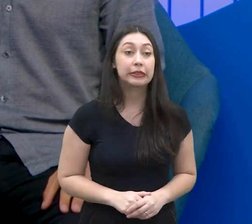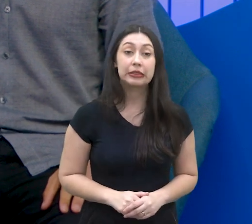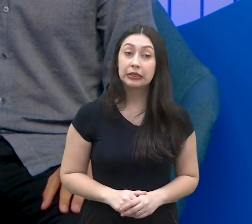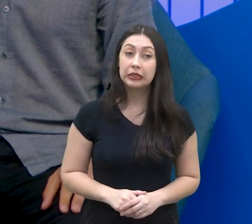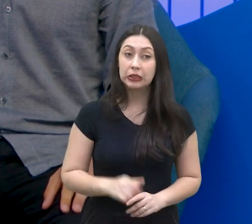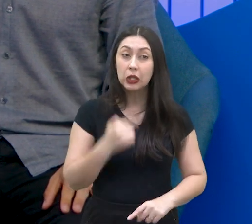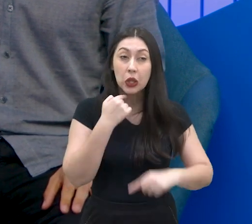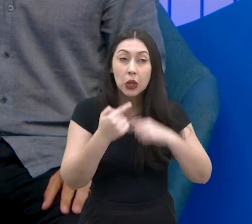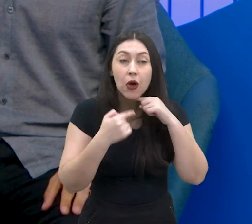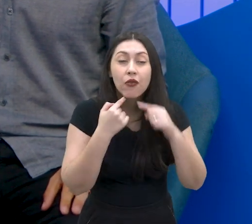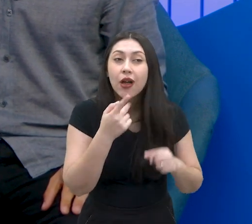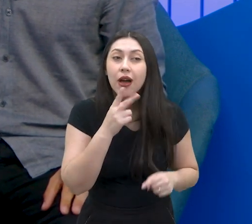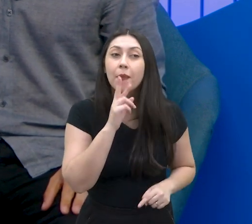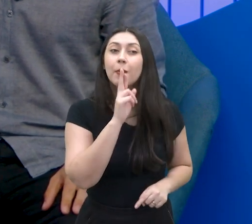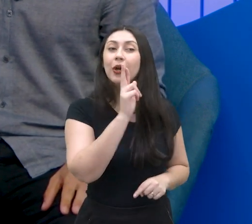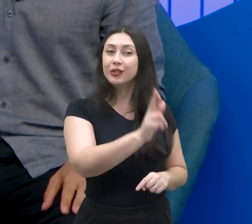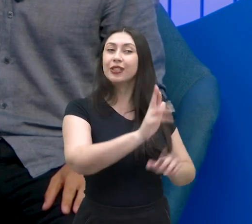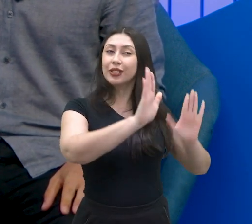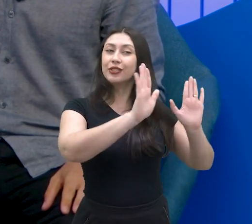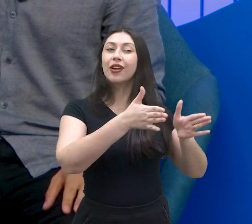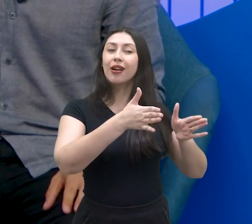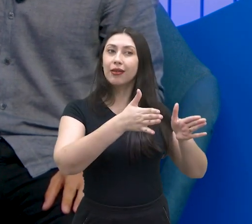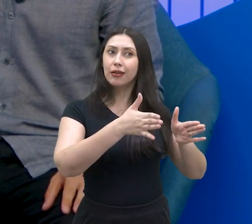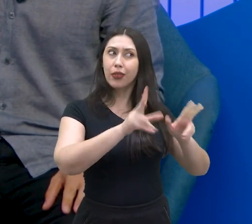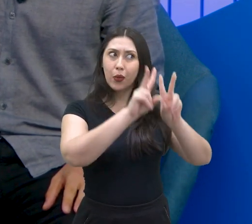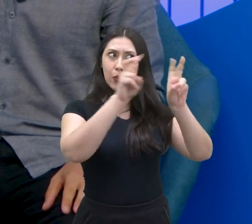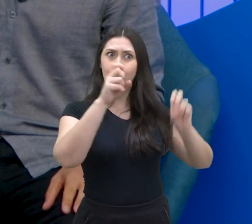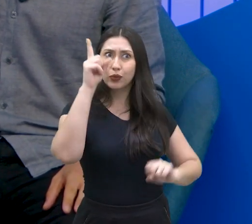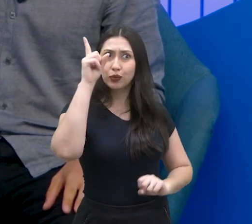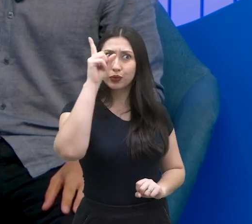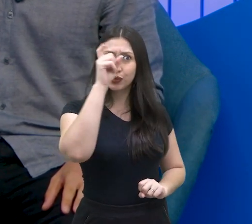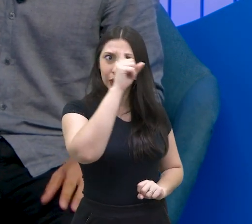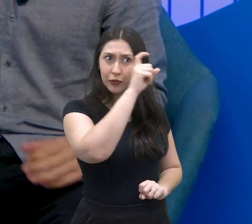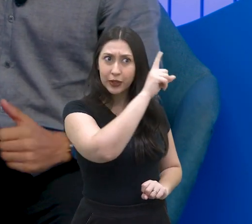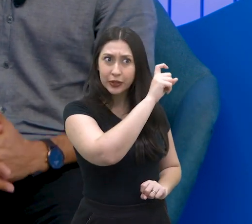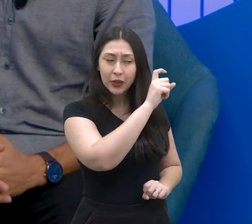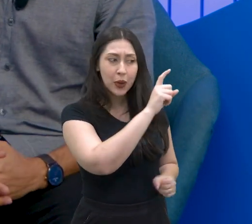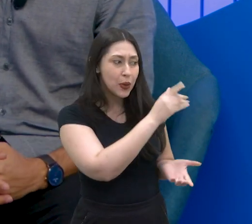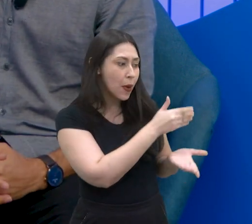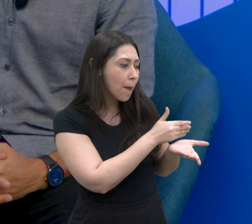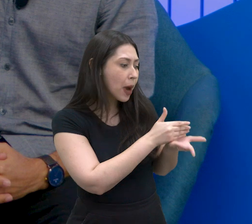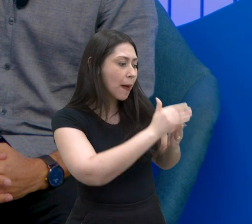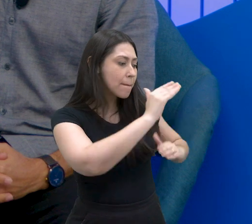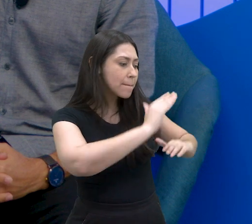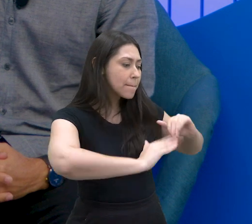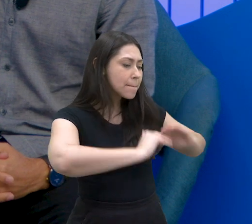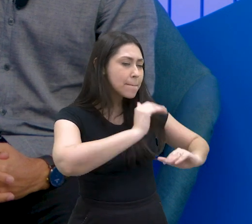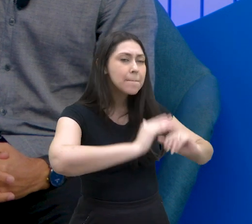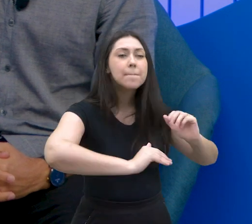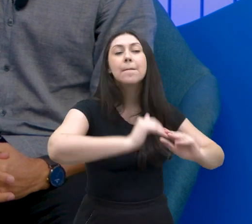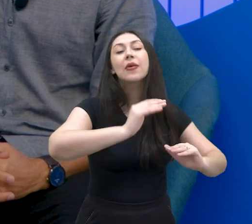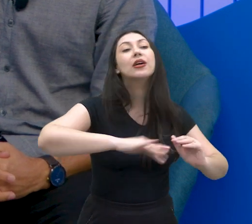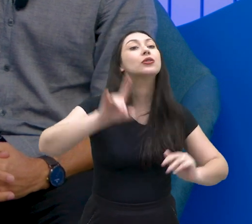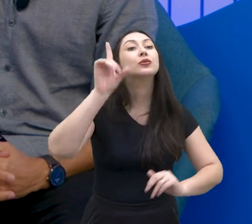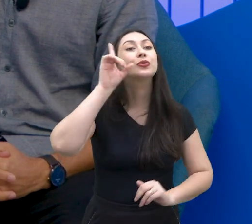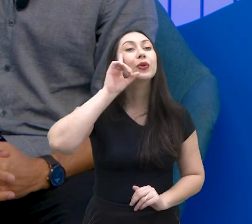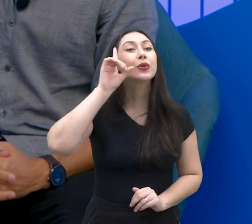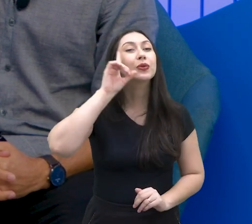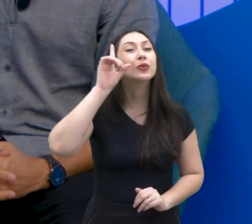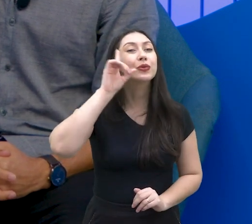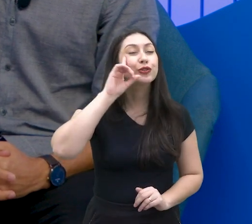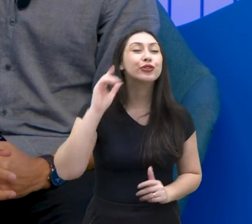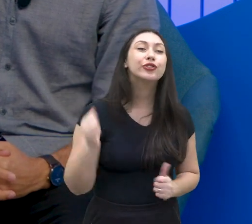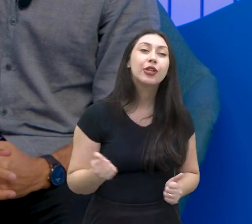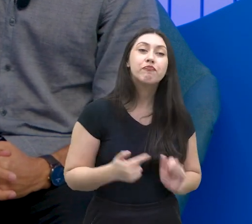esclarecidas? Como é complexo, né? A gente mostrou no começo a prática ali no dia a dia, falando a respeito, no começo do programa, né? Falando a respeito